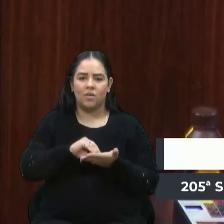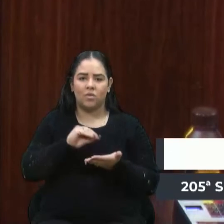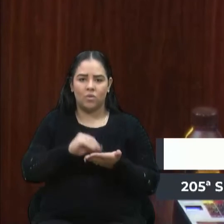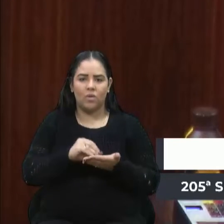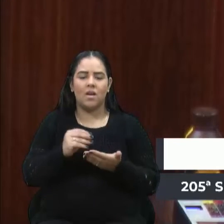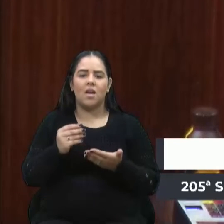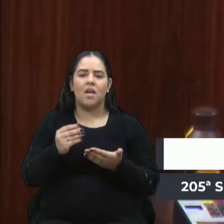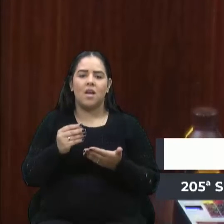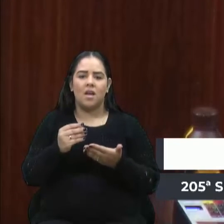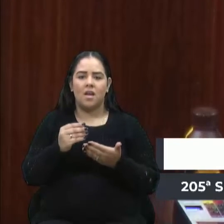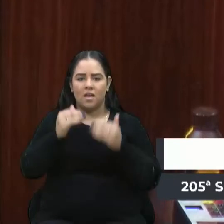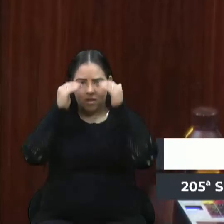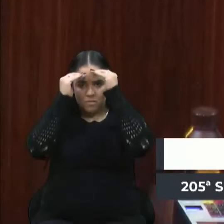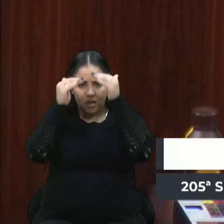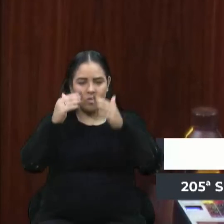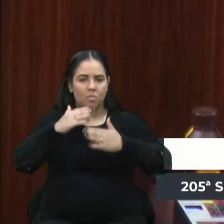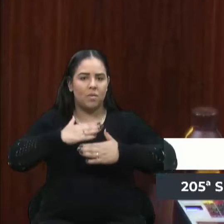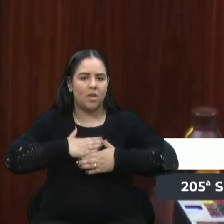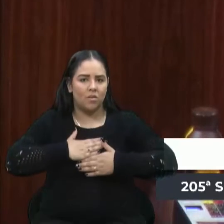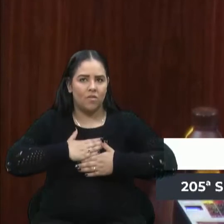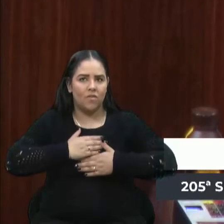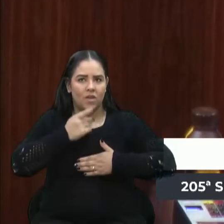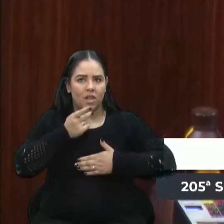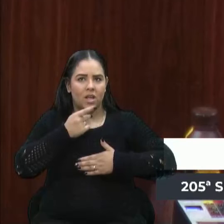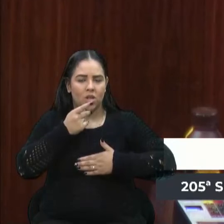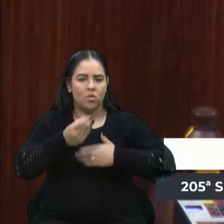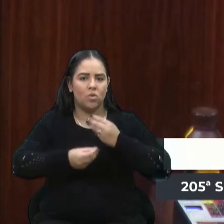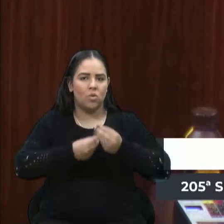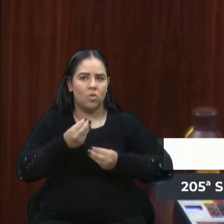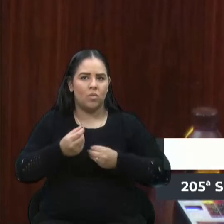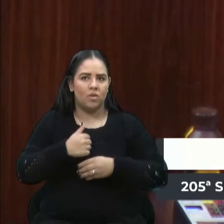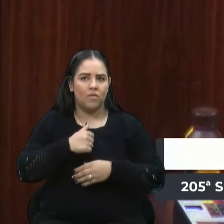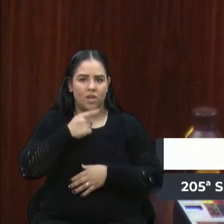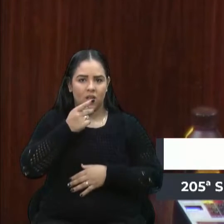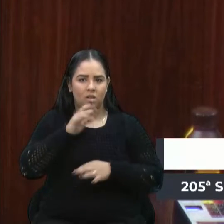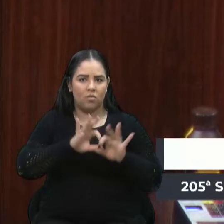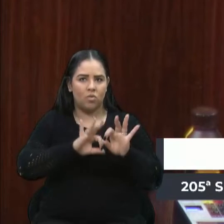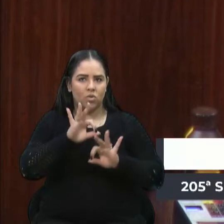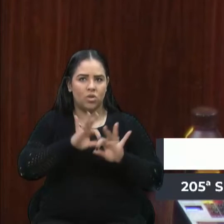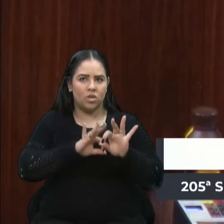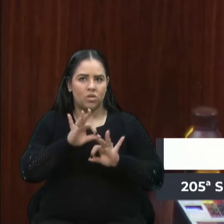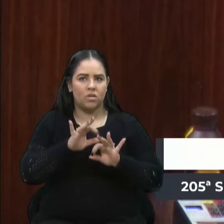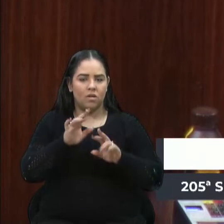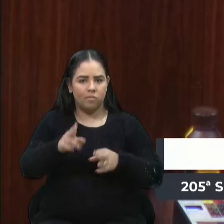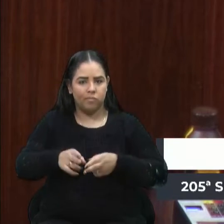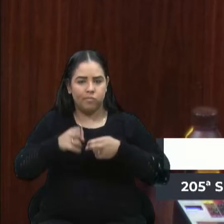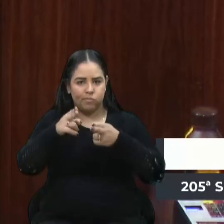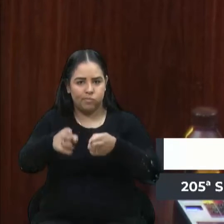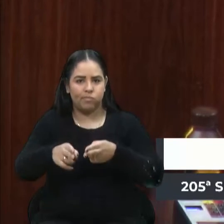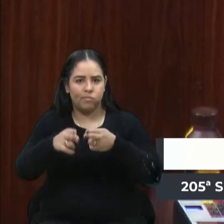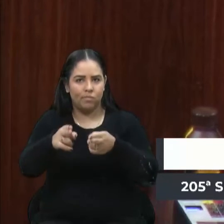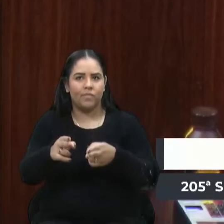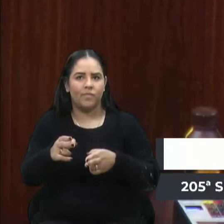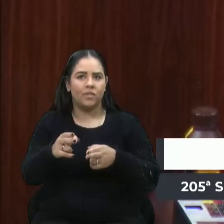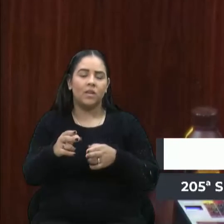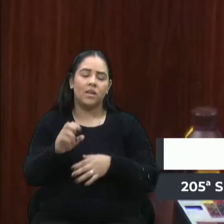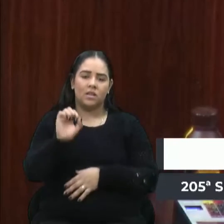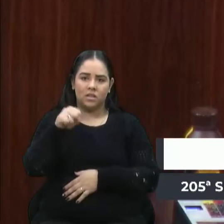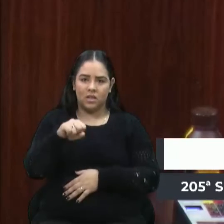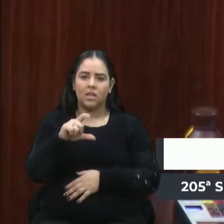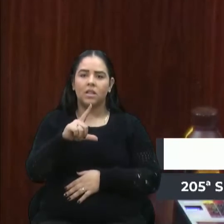minha parte, ter falado da forma com que eu falei do projeto da Estação Férrea. Ofendeu,